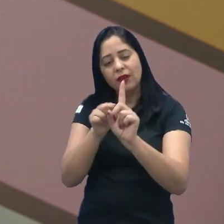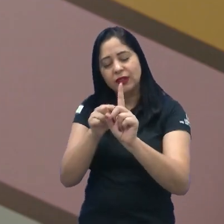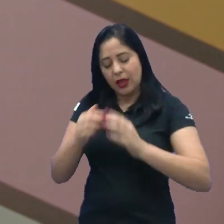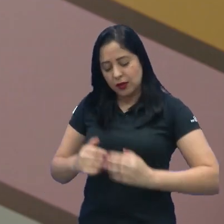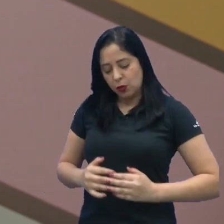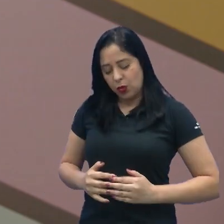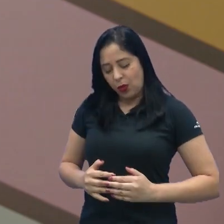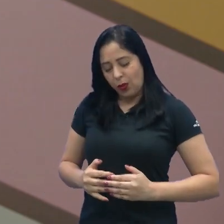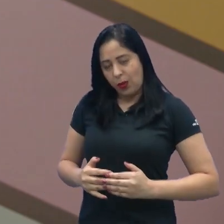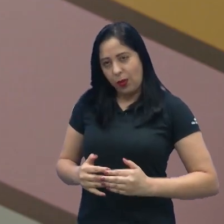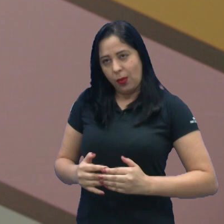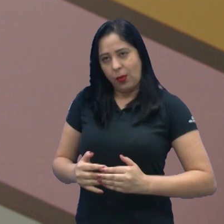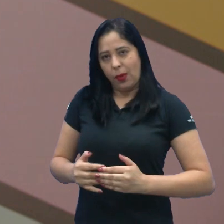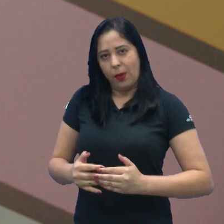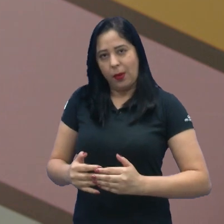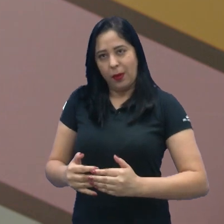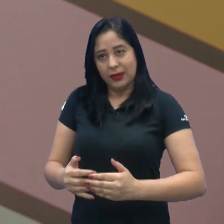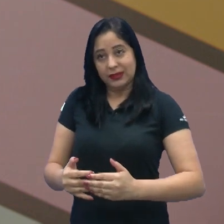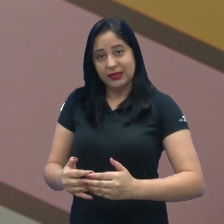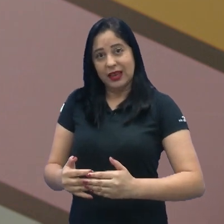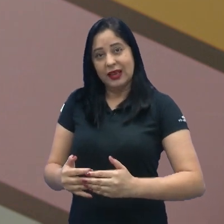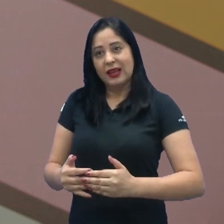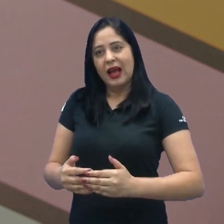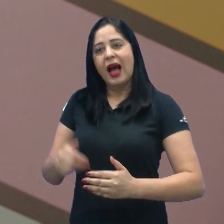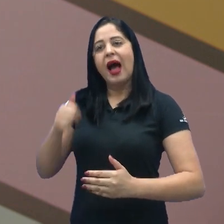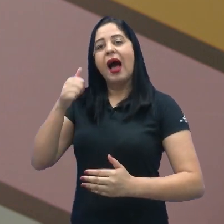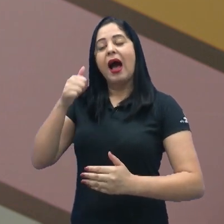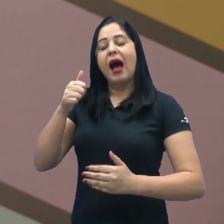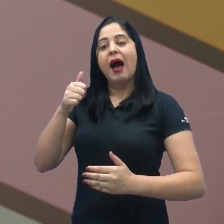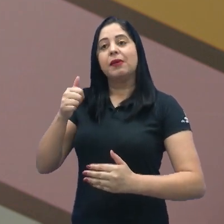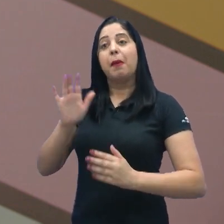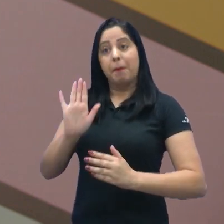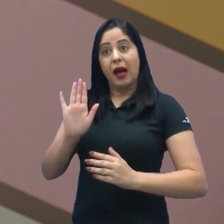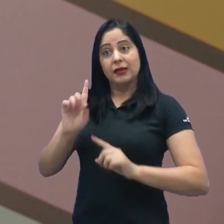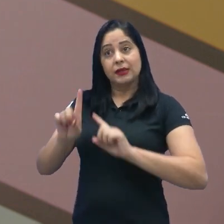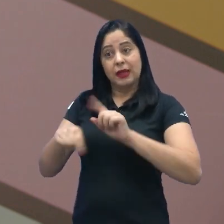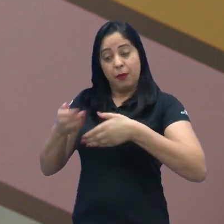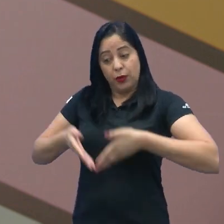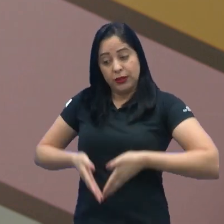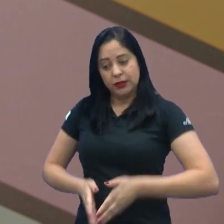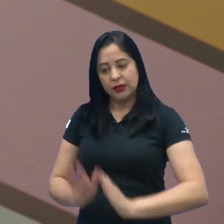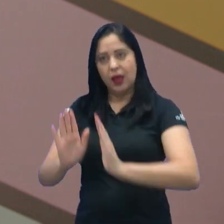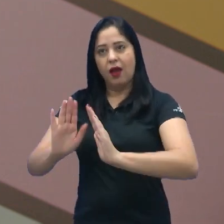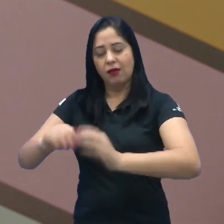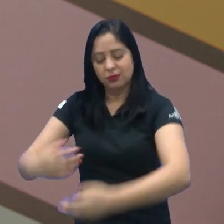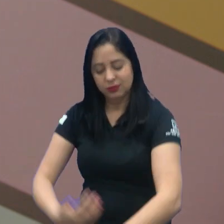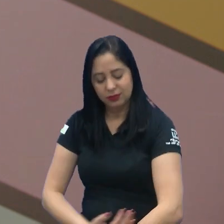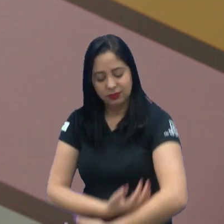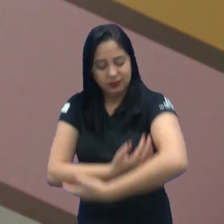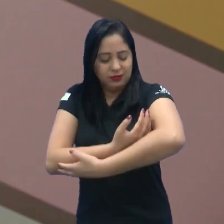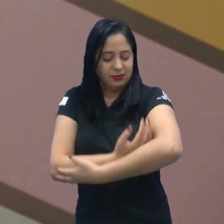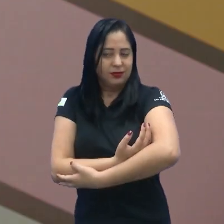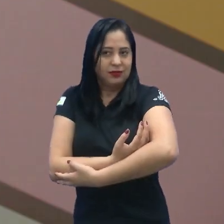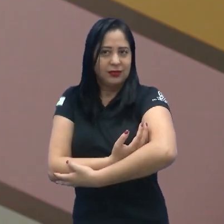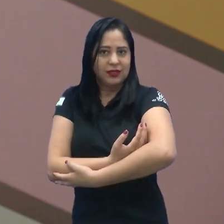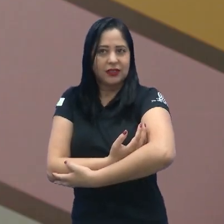a gestação, existe toda a questão do vínculo, em que as mulheres têm muito receio, né? De sentir culpadas, o meu filho vai